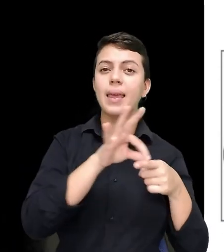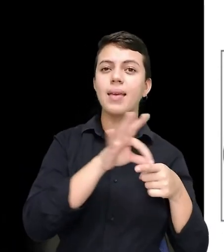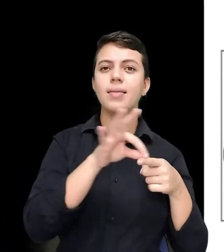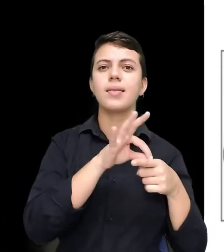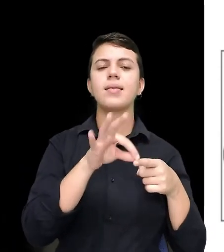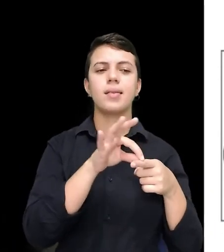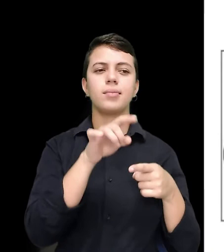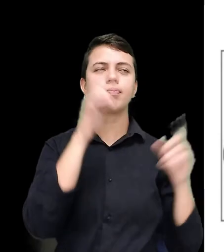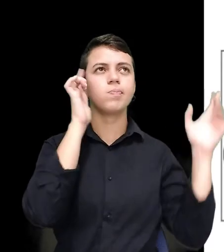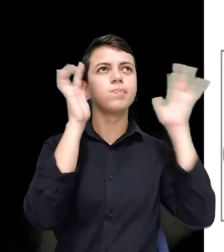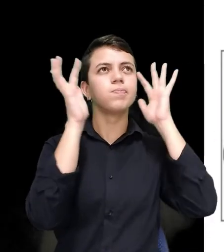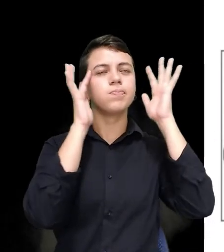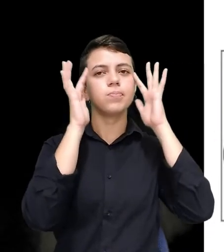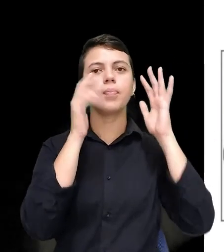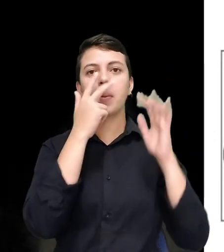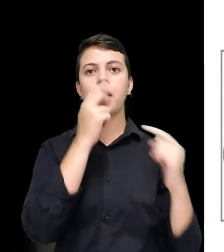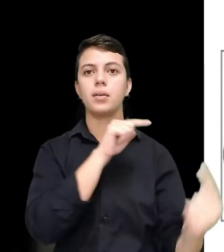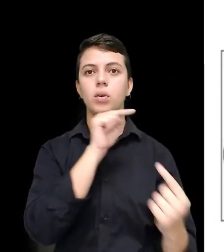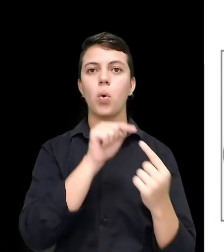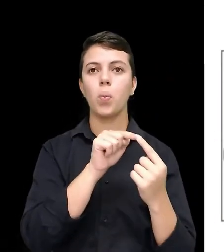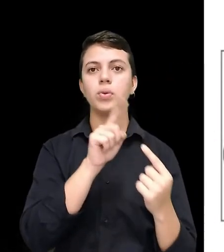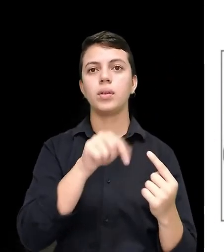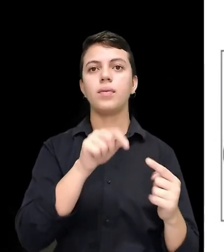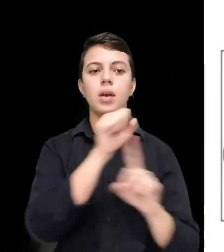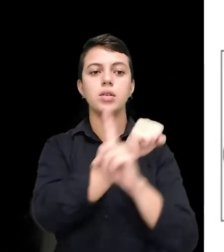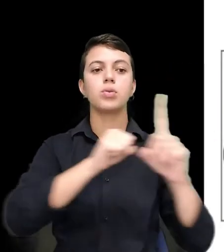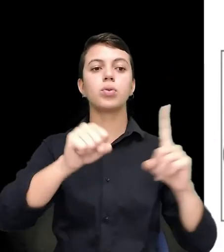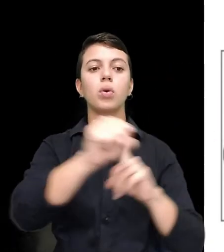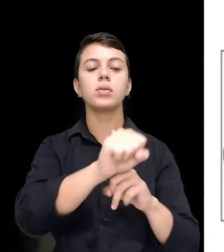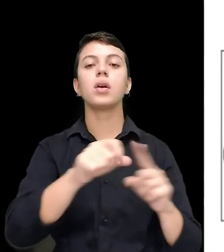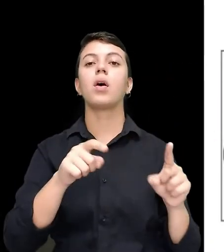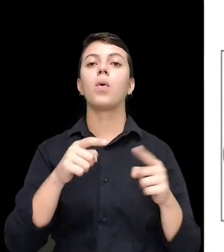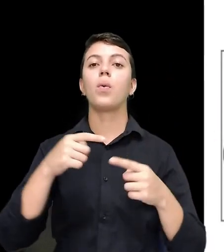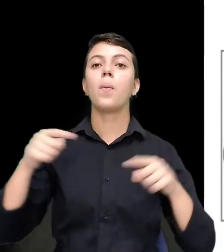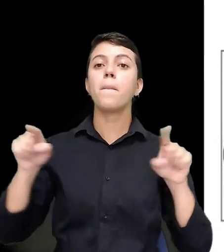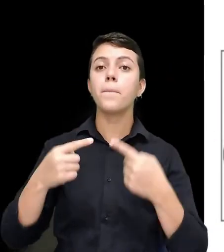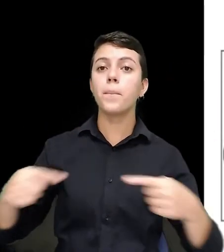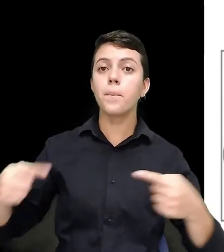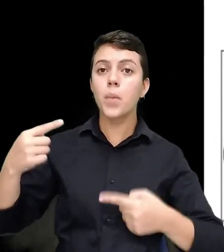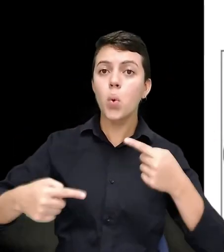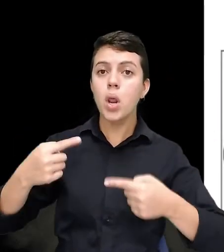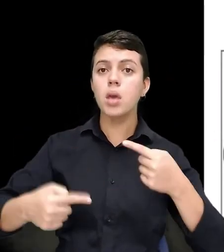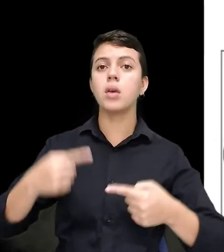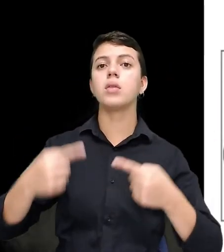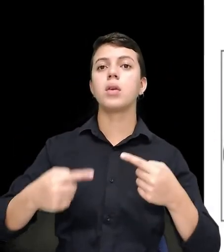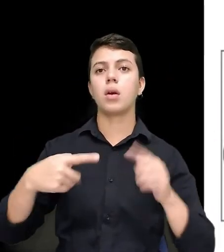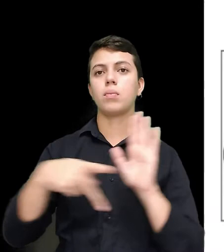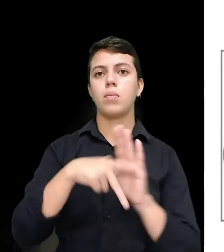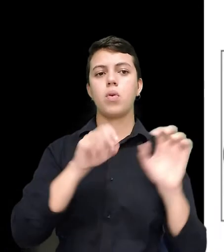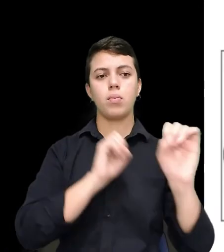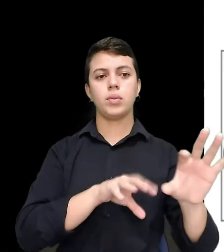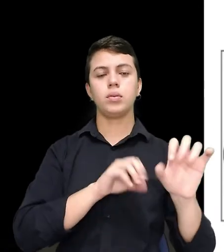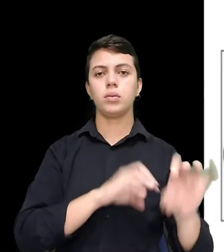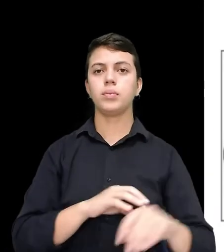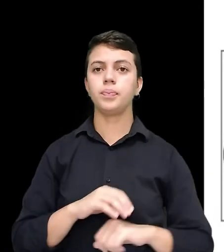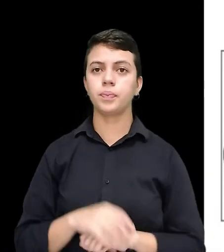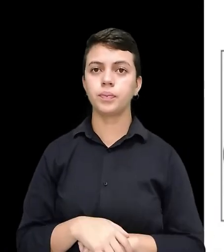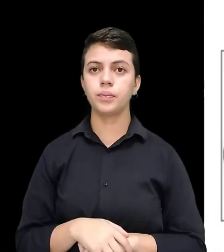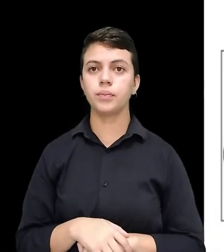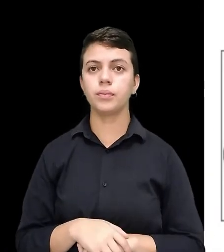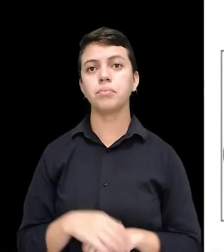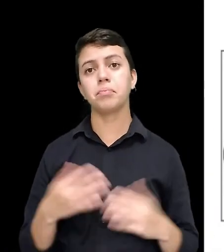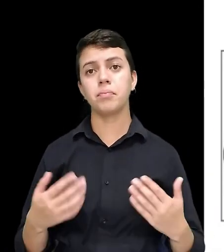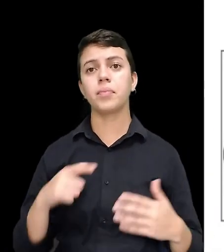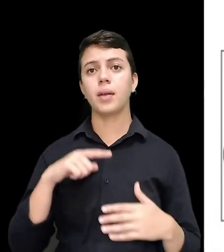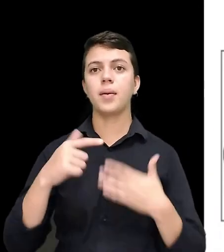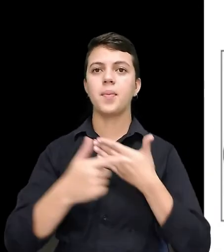sustenta-se justamente nessa finalidade social e política da educação. Então, nesse